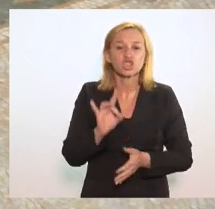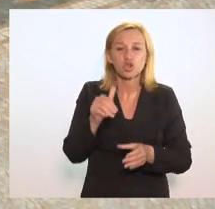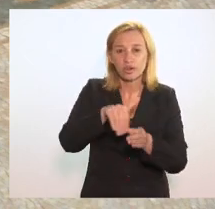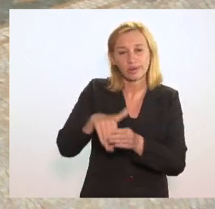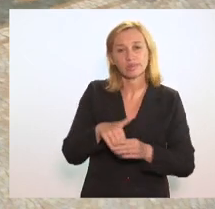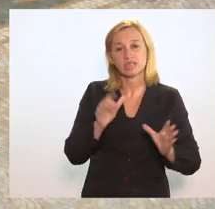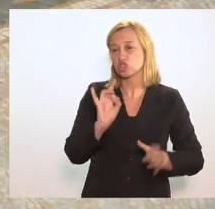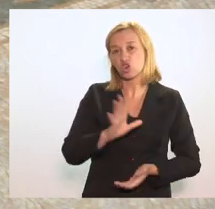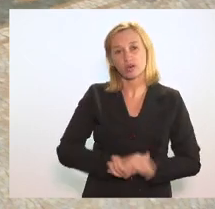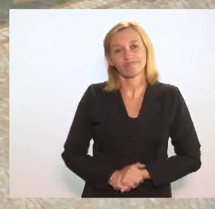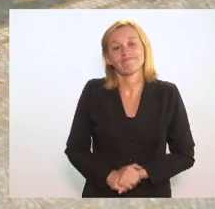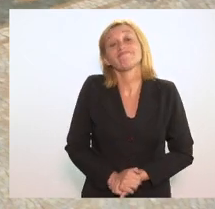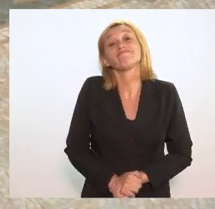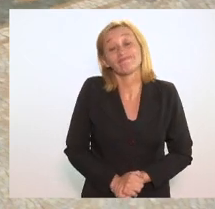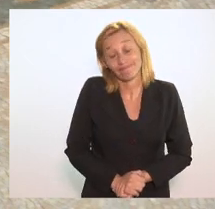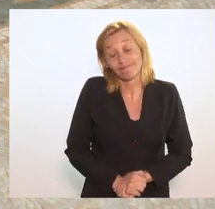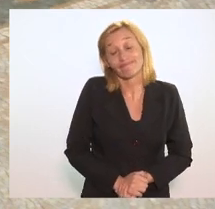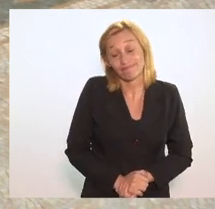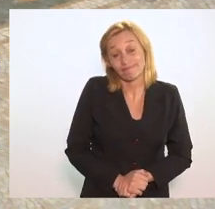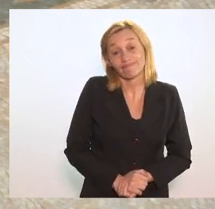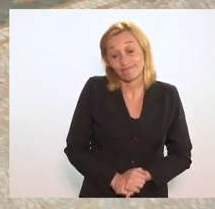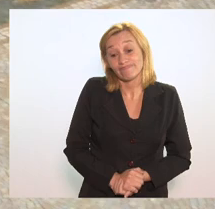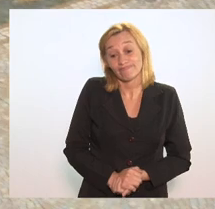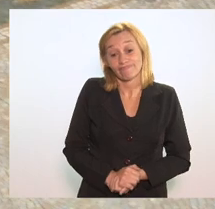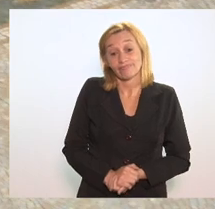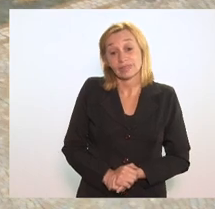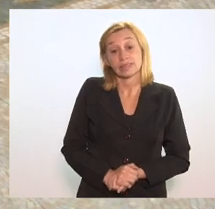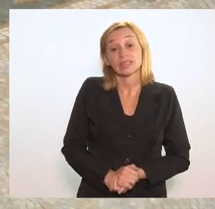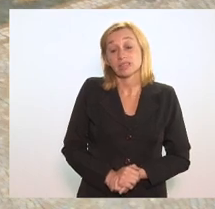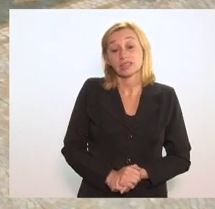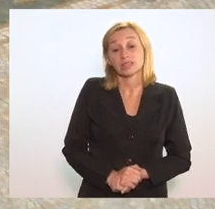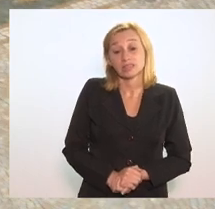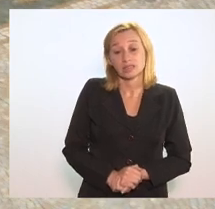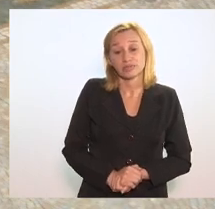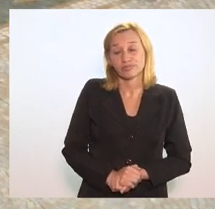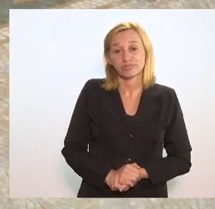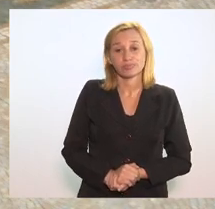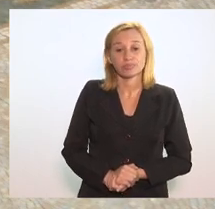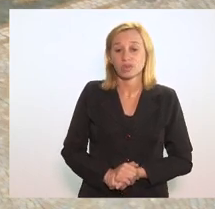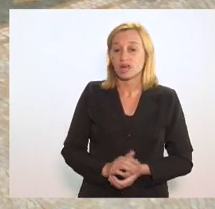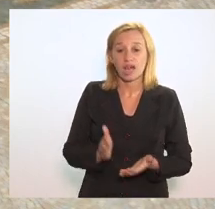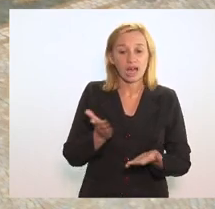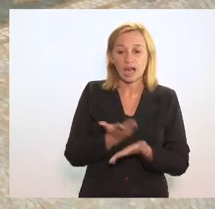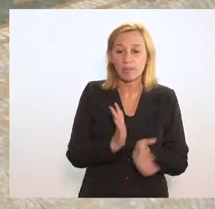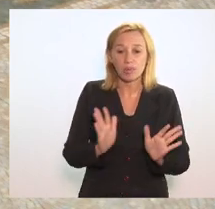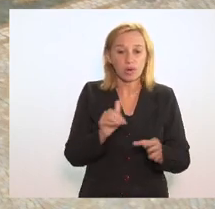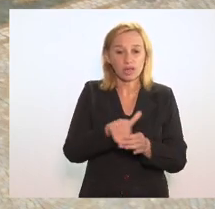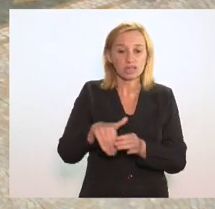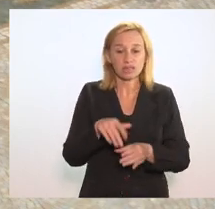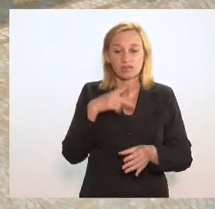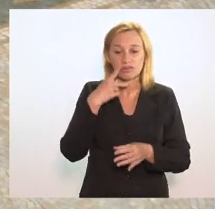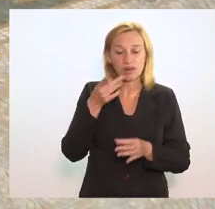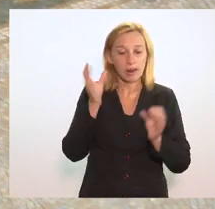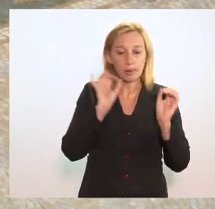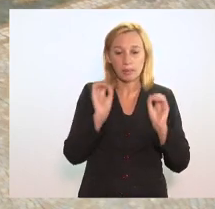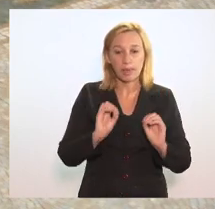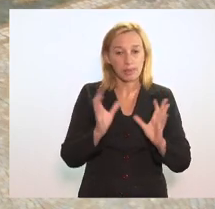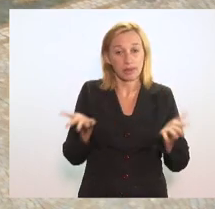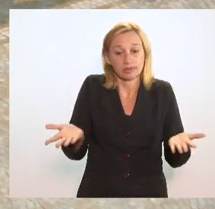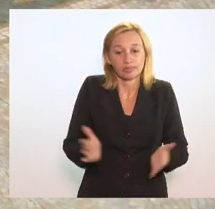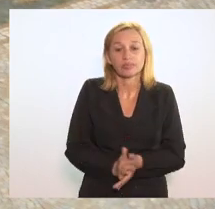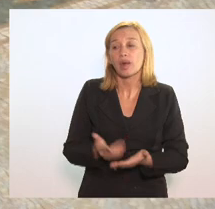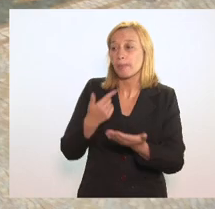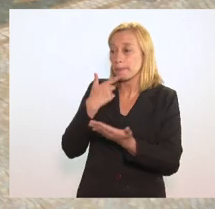né? Época de eleição, o Eduardo Paz fala com todo mundo. Fora de eleição, não fala com ninguém. Queria chamar a atenção e pedir a ajuda de Vossa